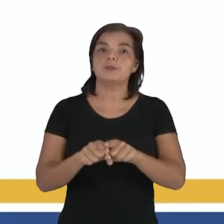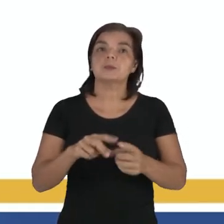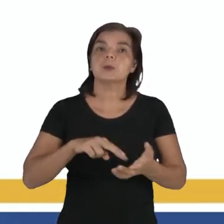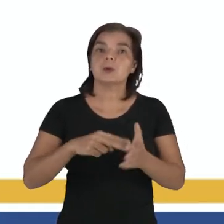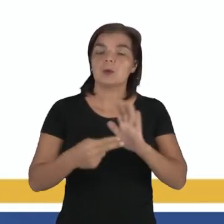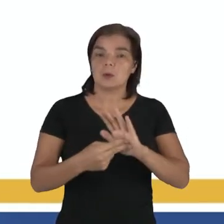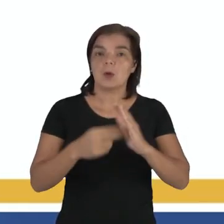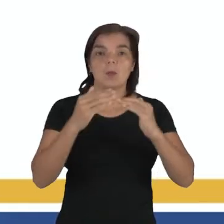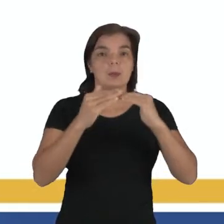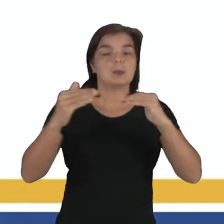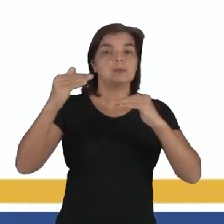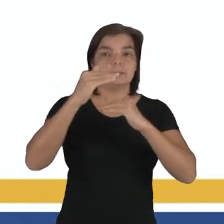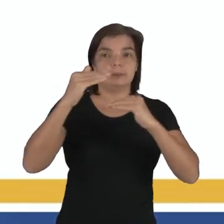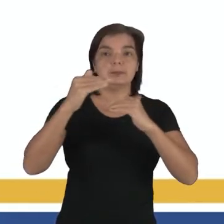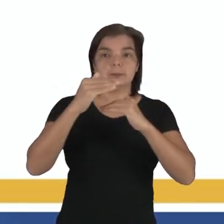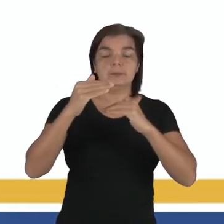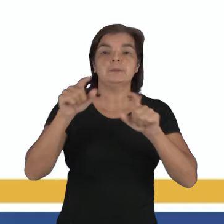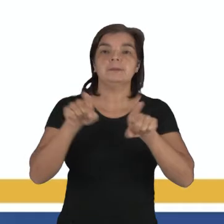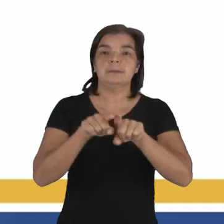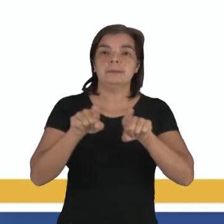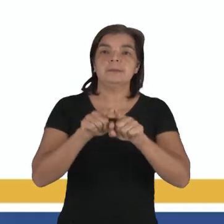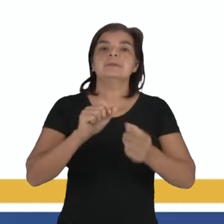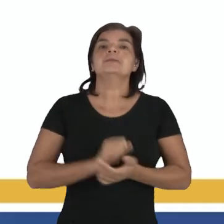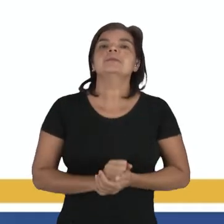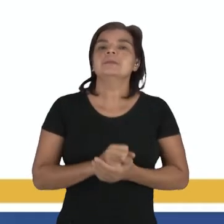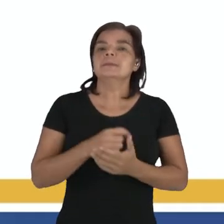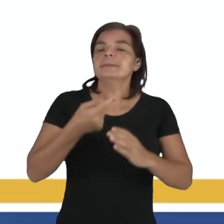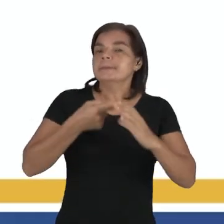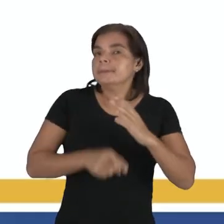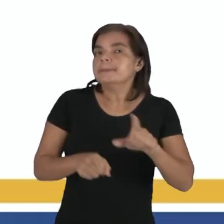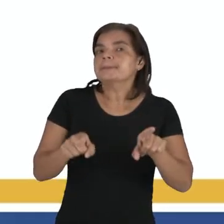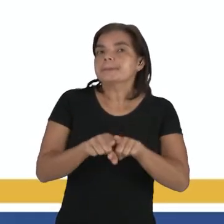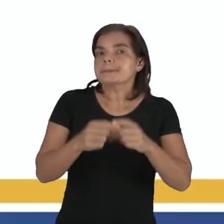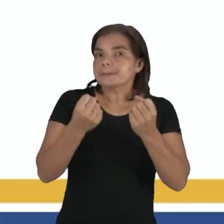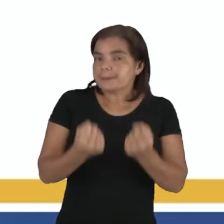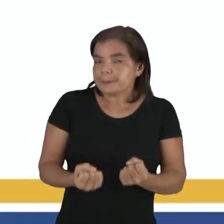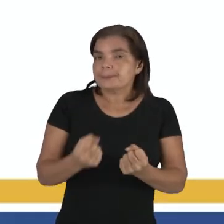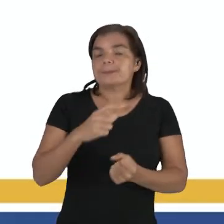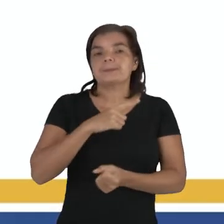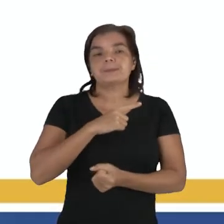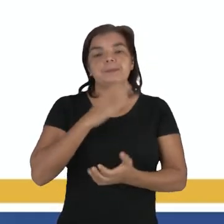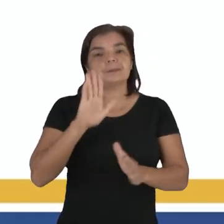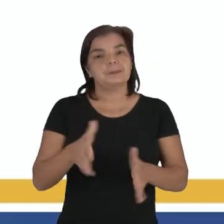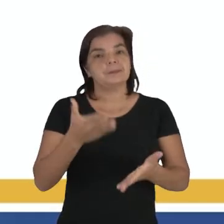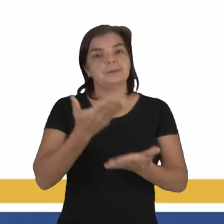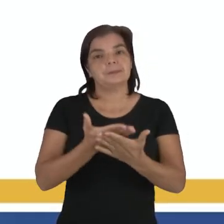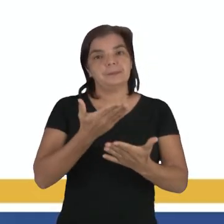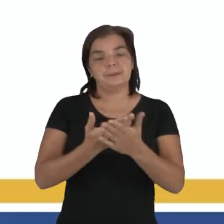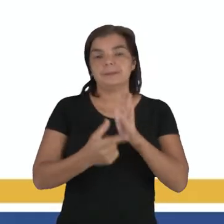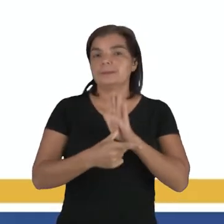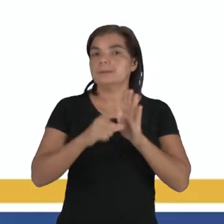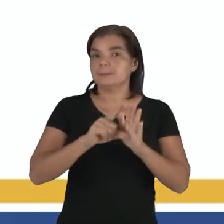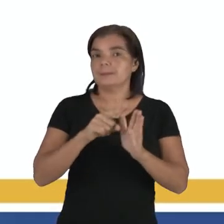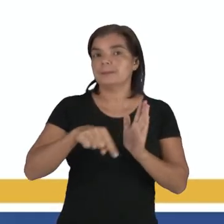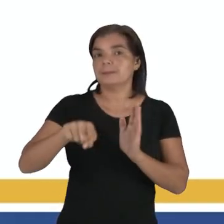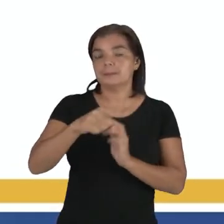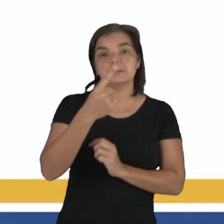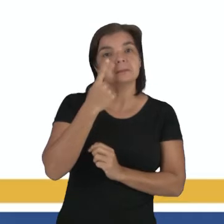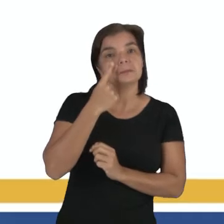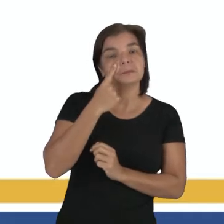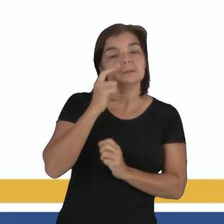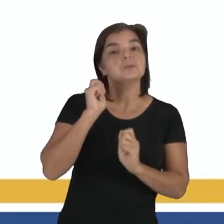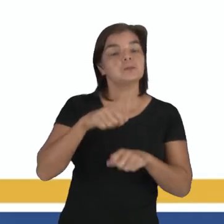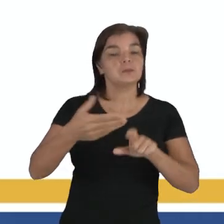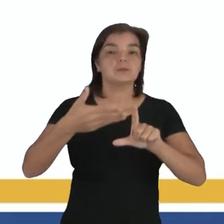ele tende a ficar na parte superior, porque o mais denso ele tende a descer por conta de uma força que a gente já estudou nas aulas anteriores. Se você não viu,